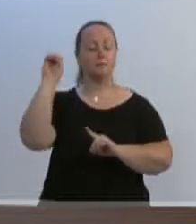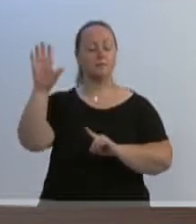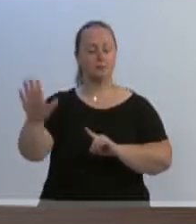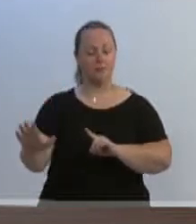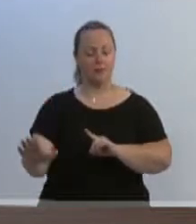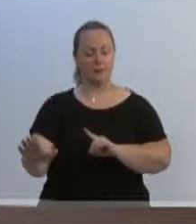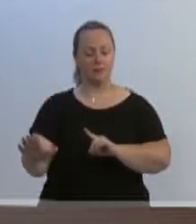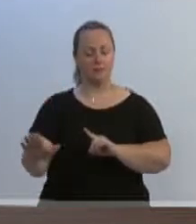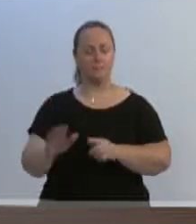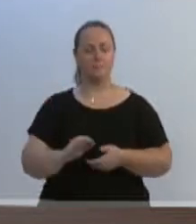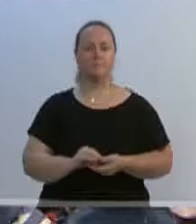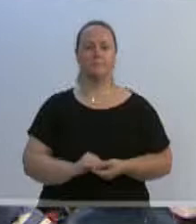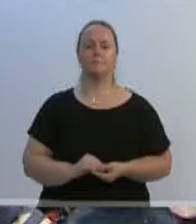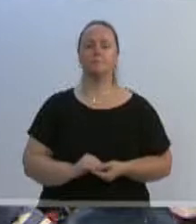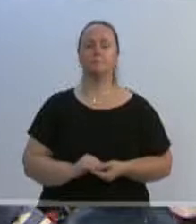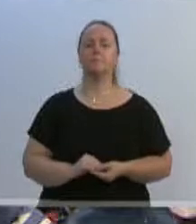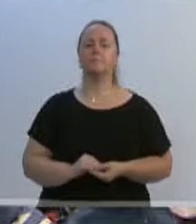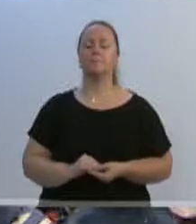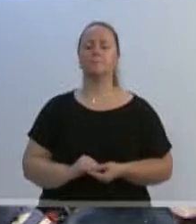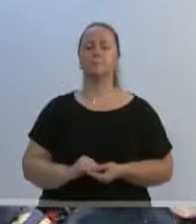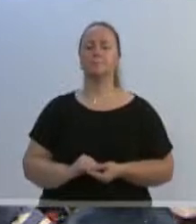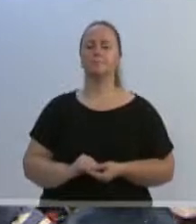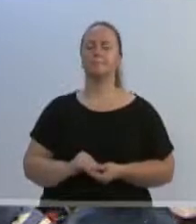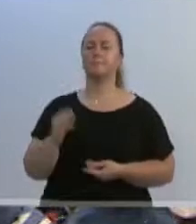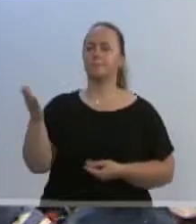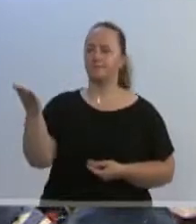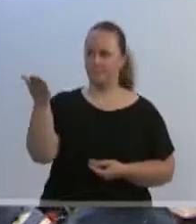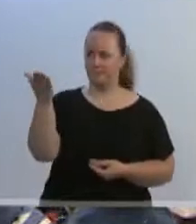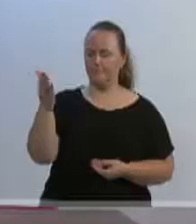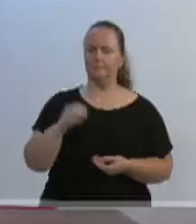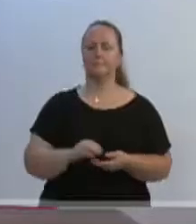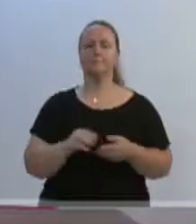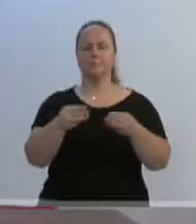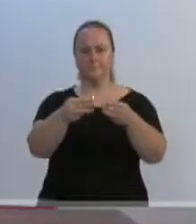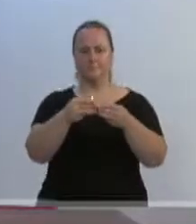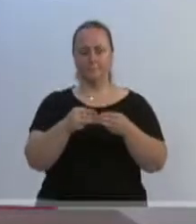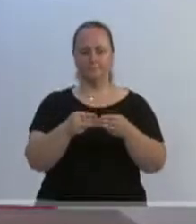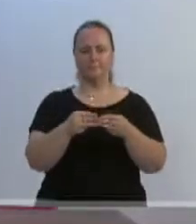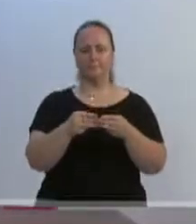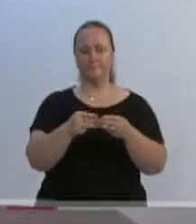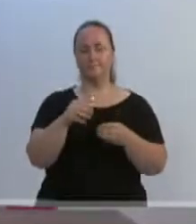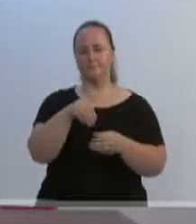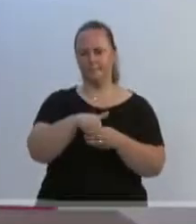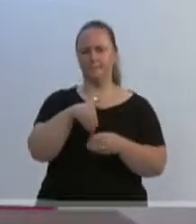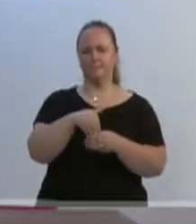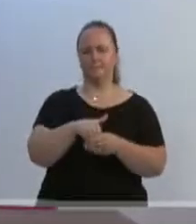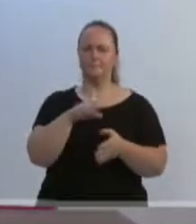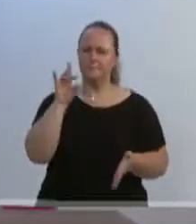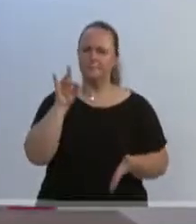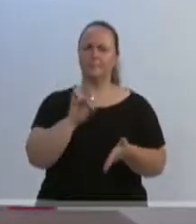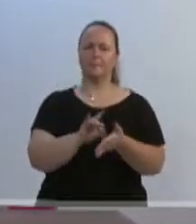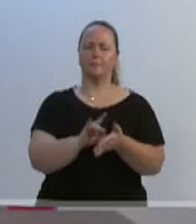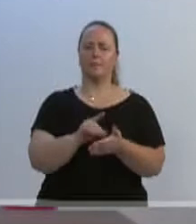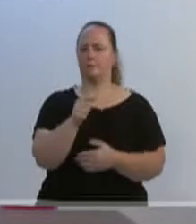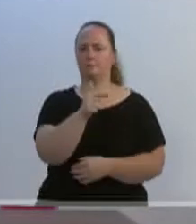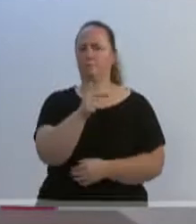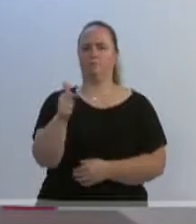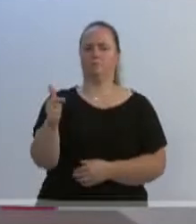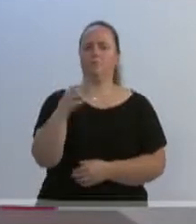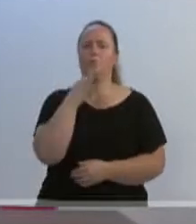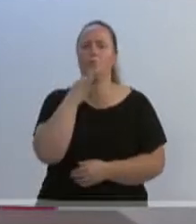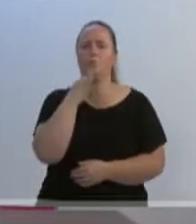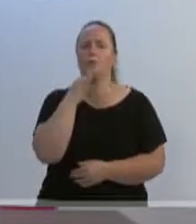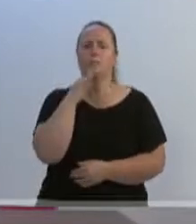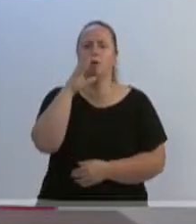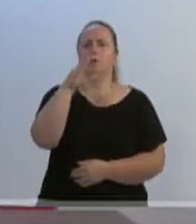favor. Continua, vereador. Quanto à moção votada... Confesso que realmente eu não tinha conhecimento de toda a temática